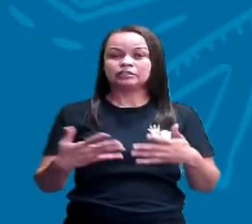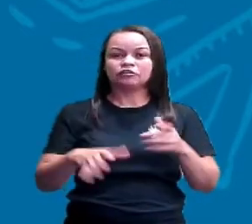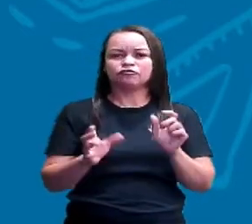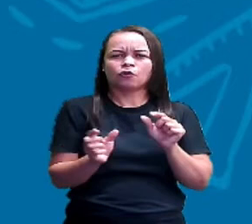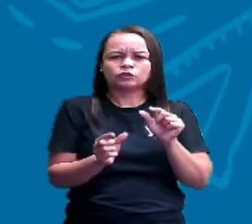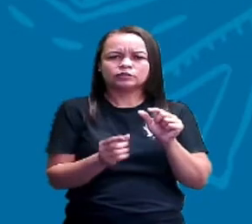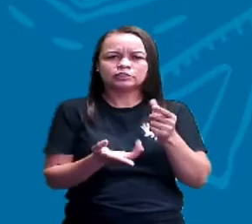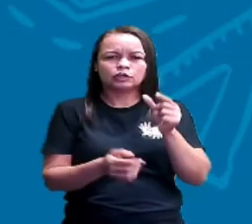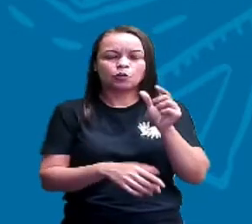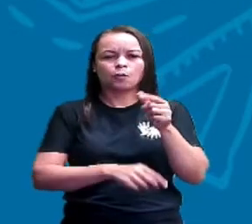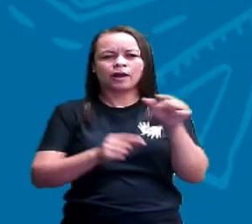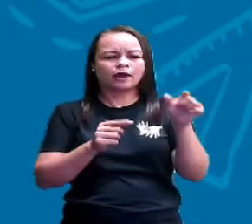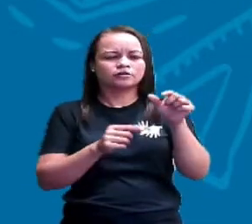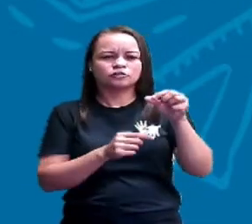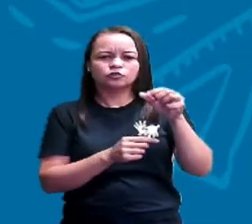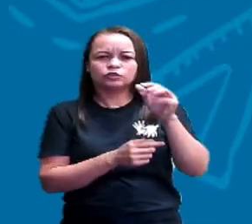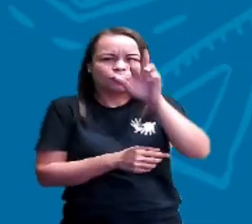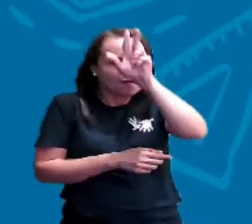de uma formiguinha.